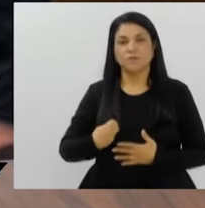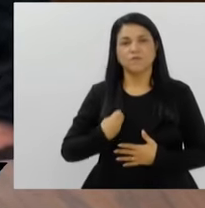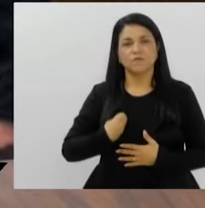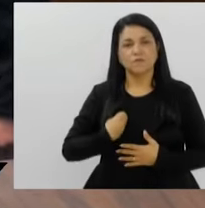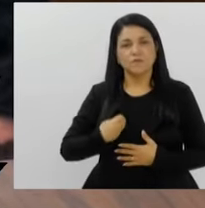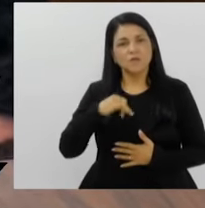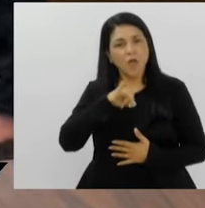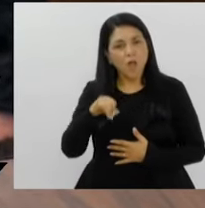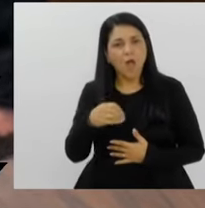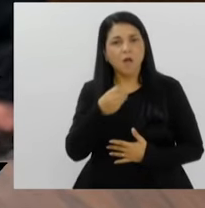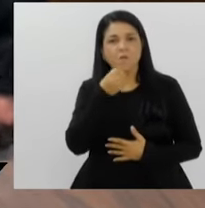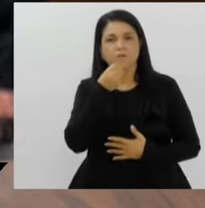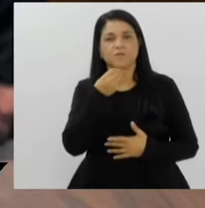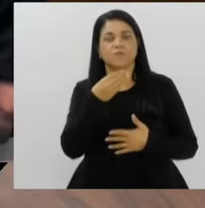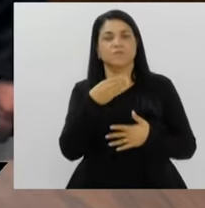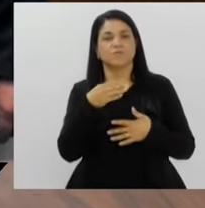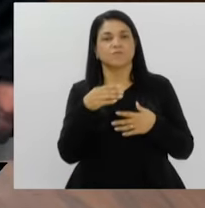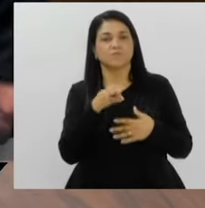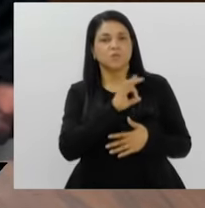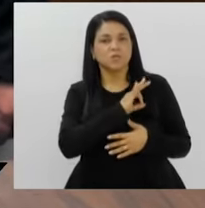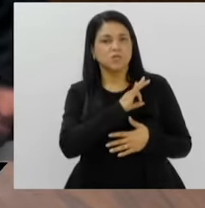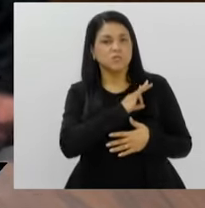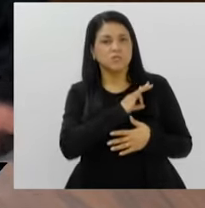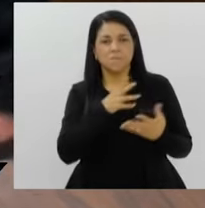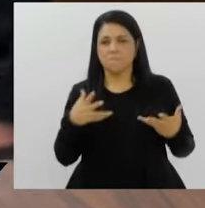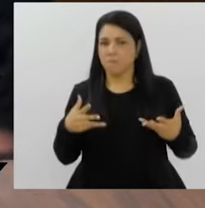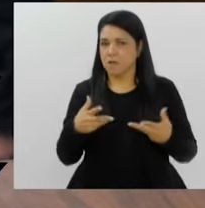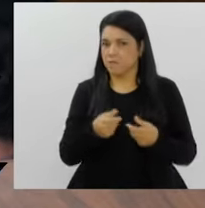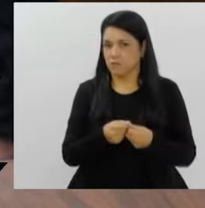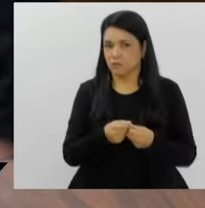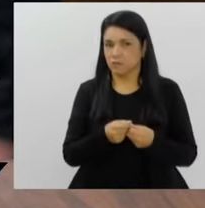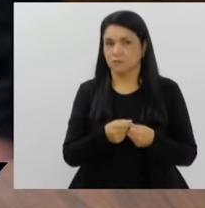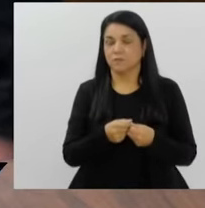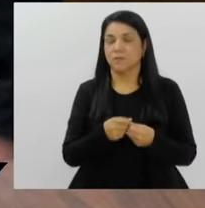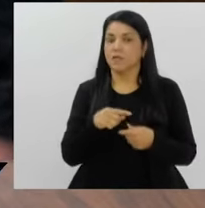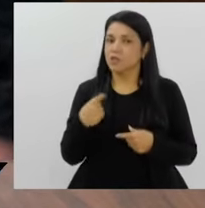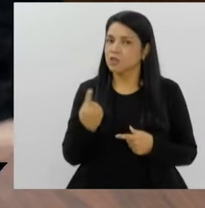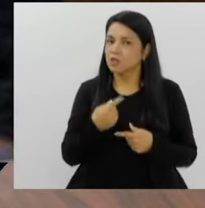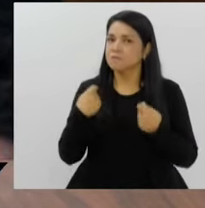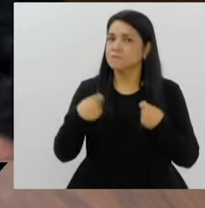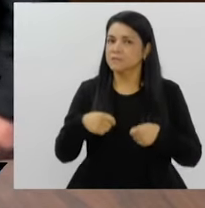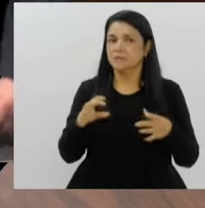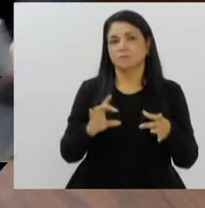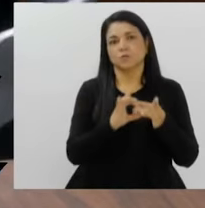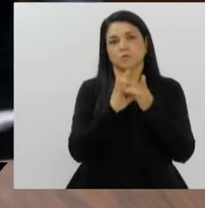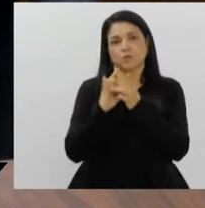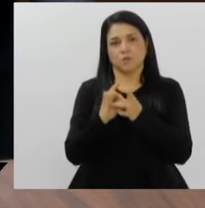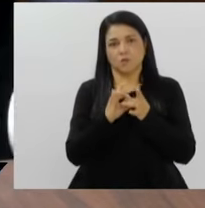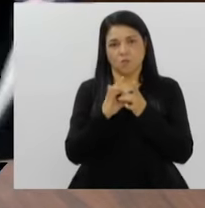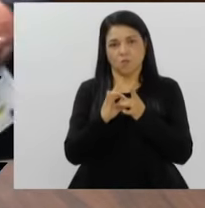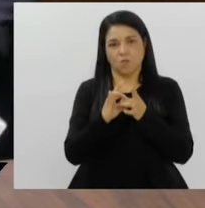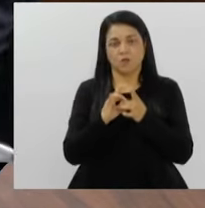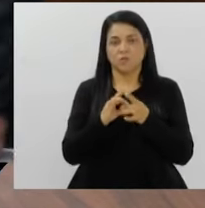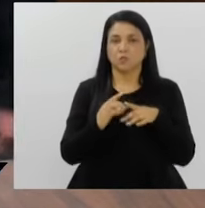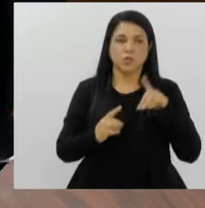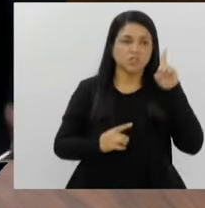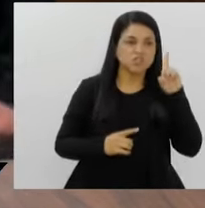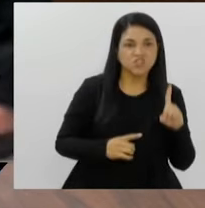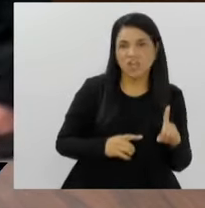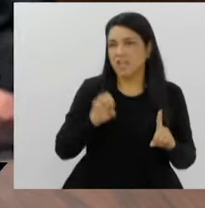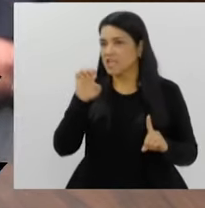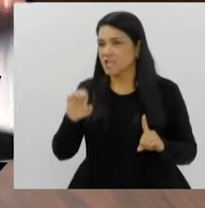aproveitamento policial excelente. Mas nós precisamos nos unir. Aqui não tem direita, não tem